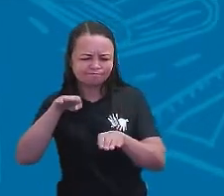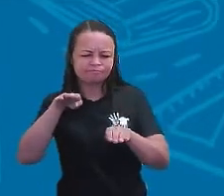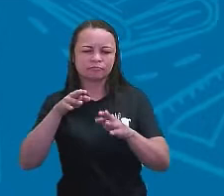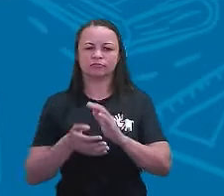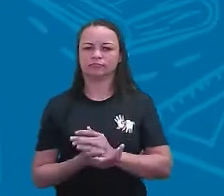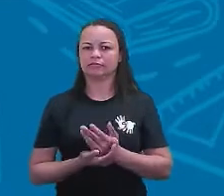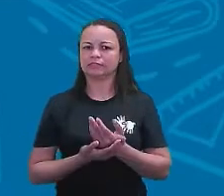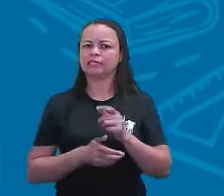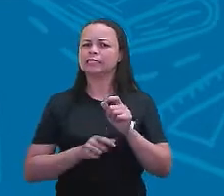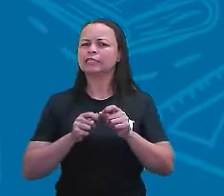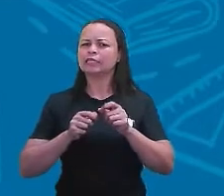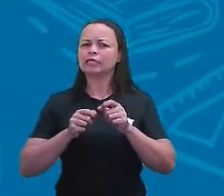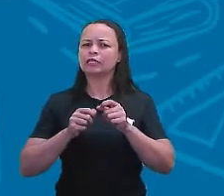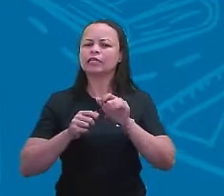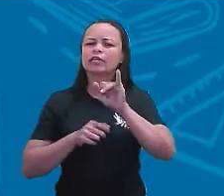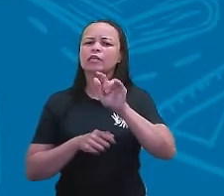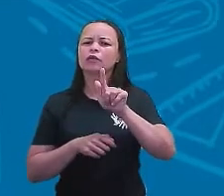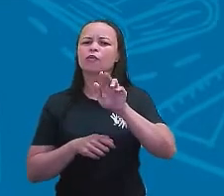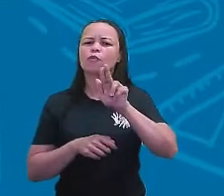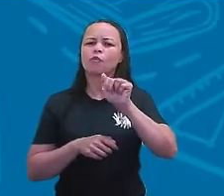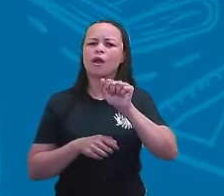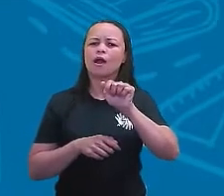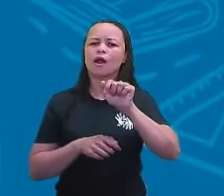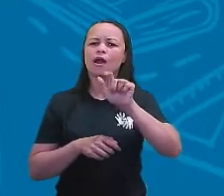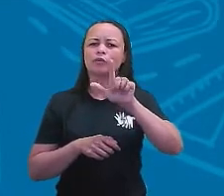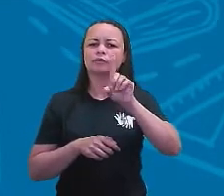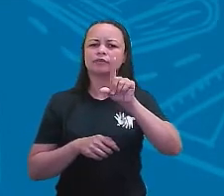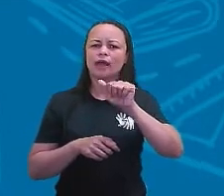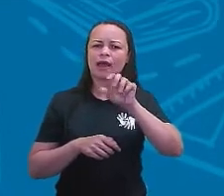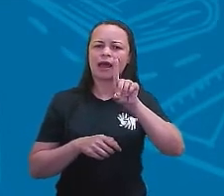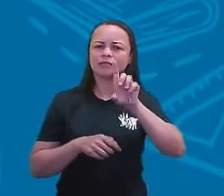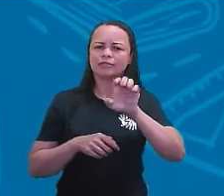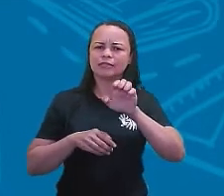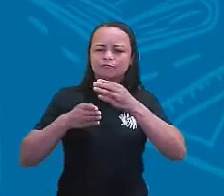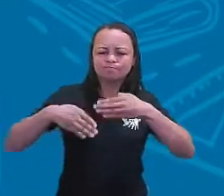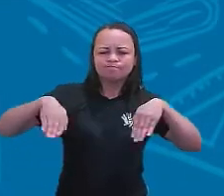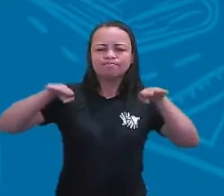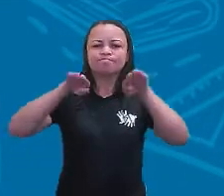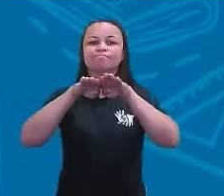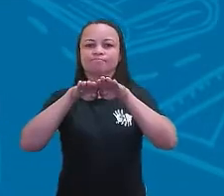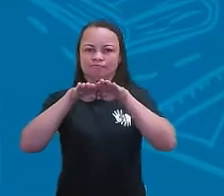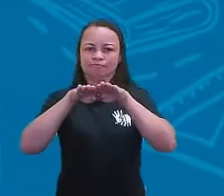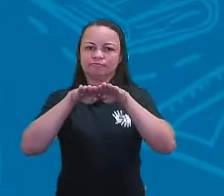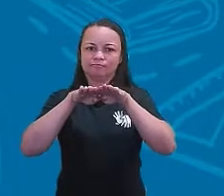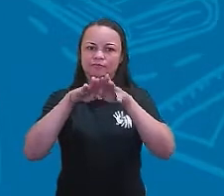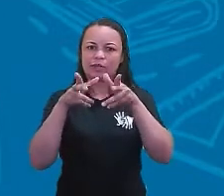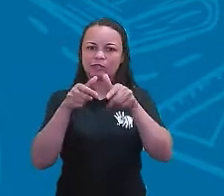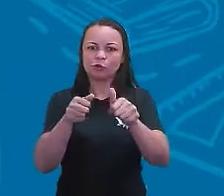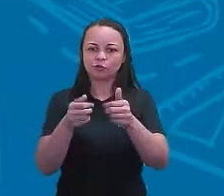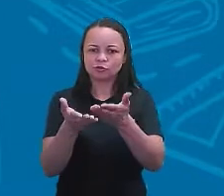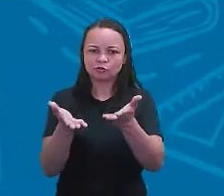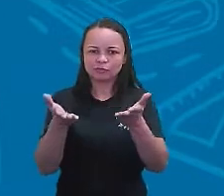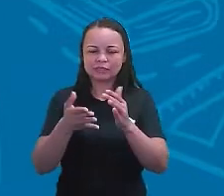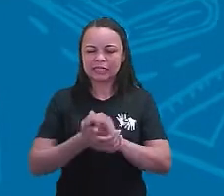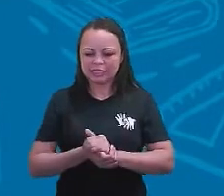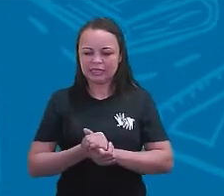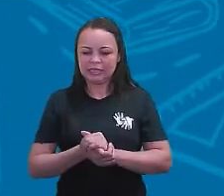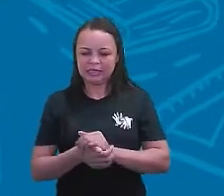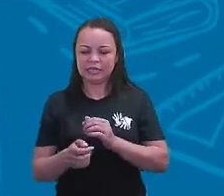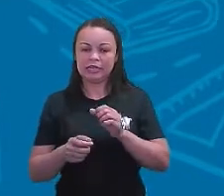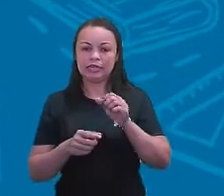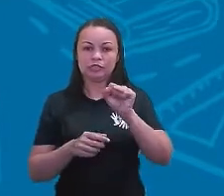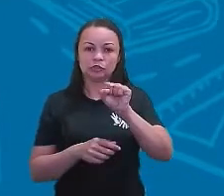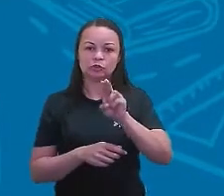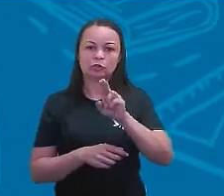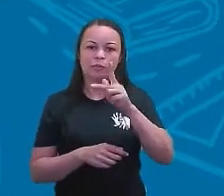Igualdade, nome já diz, igual para todos. E superioridade, dá aquele grau aí, dá aquela